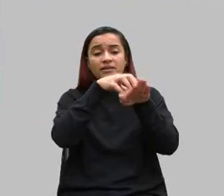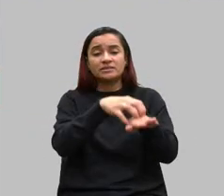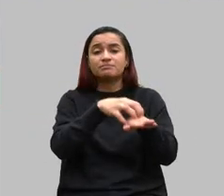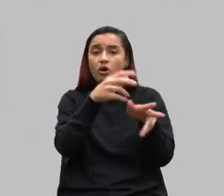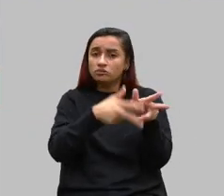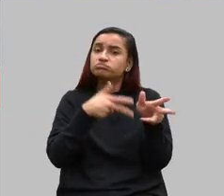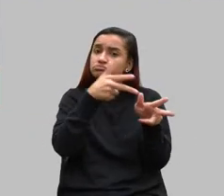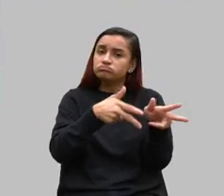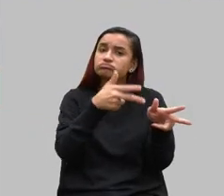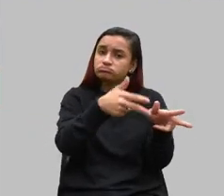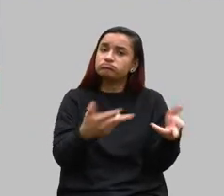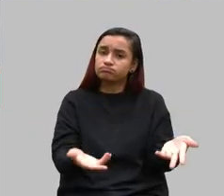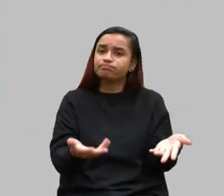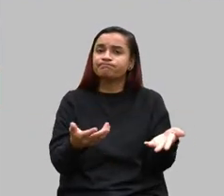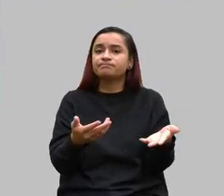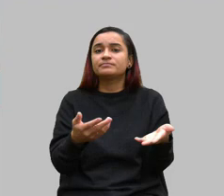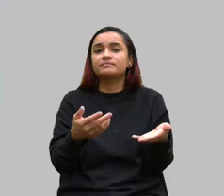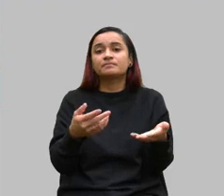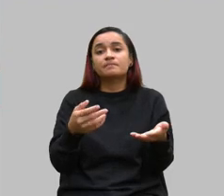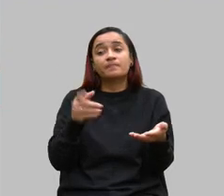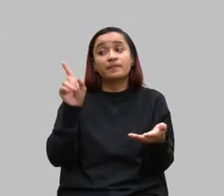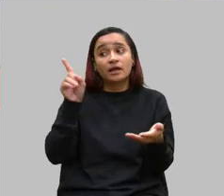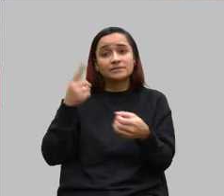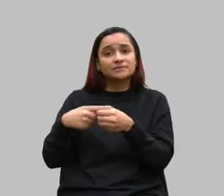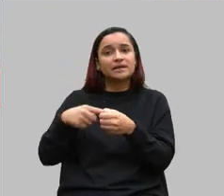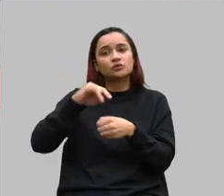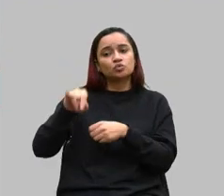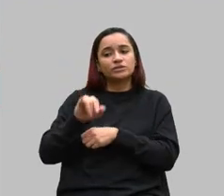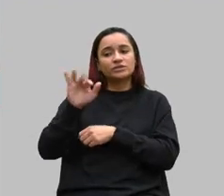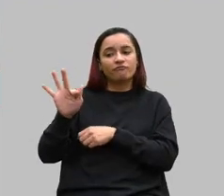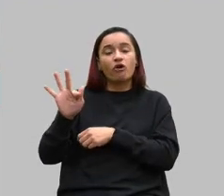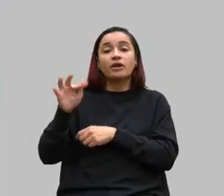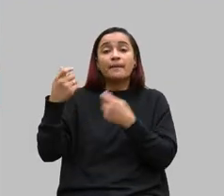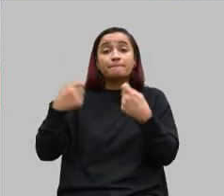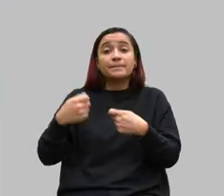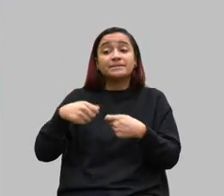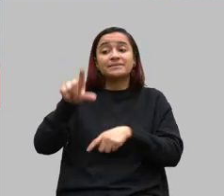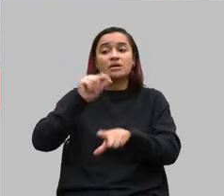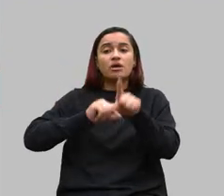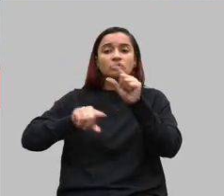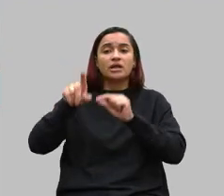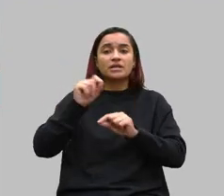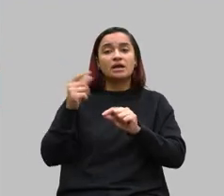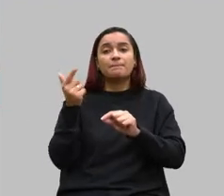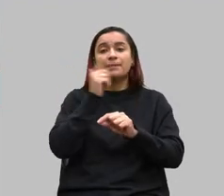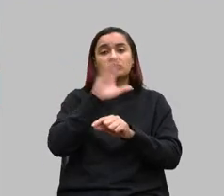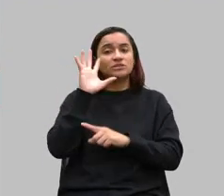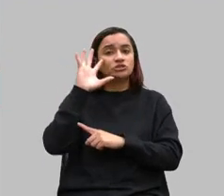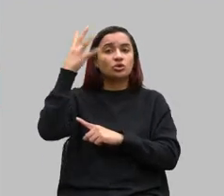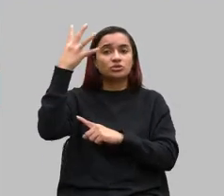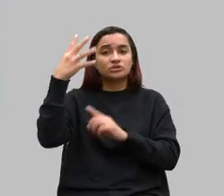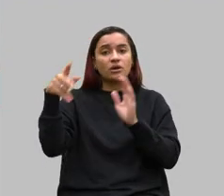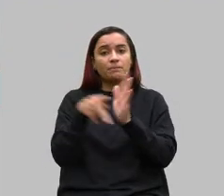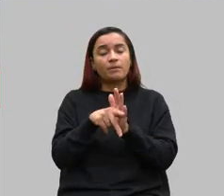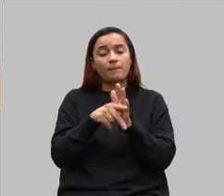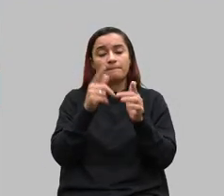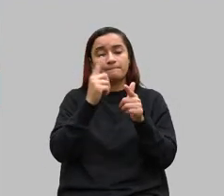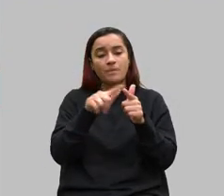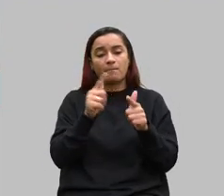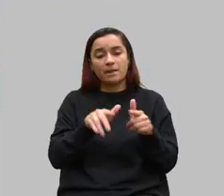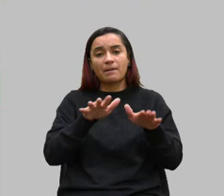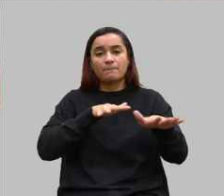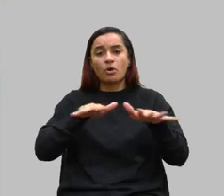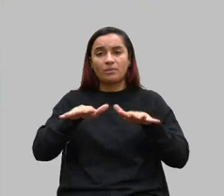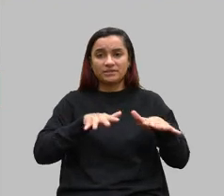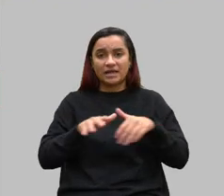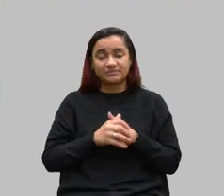trilhos Juiz de Fora precisa de alternativa para solucionar seu grave problema de mobilidade e não tenho dúvidas de que o